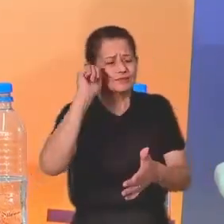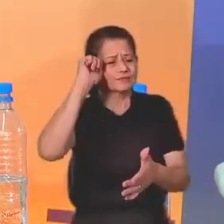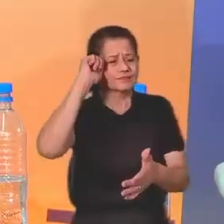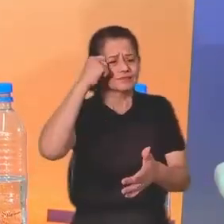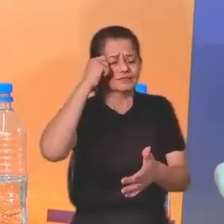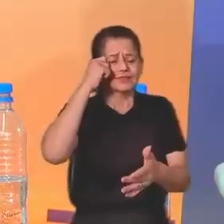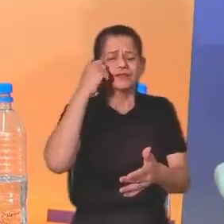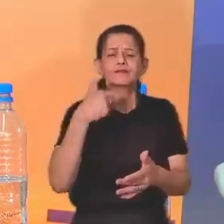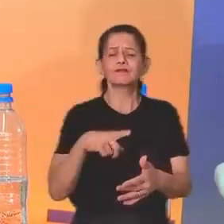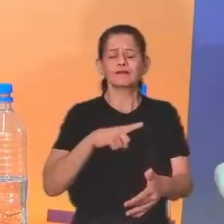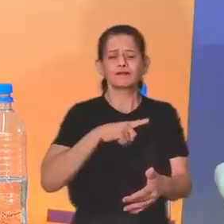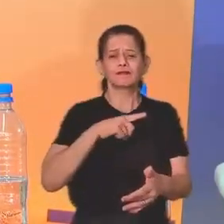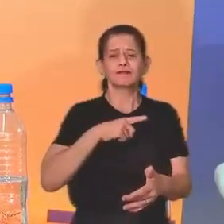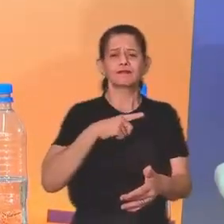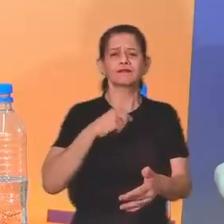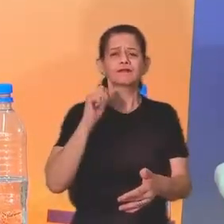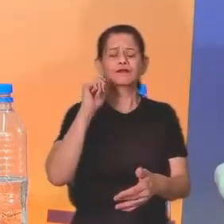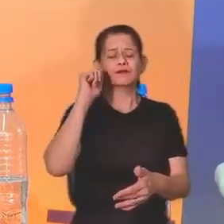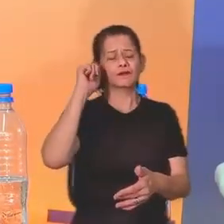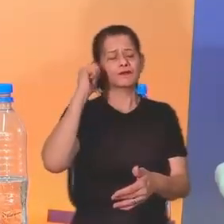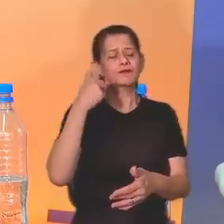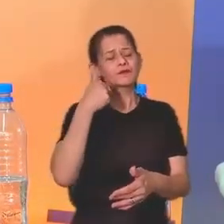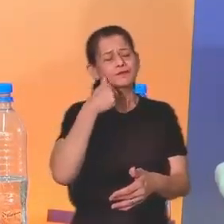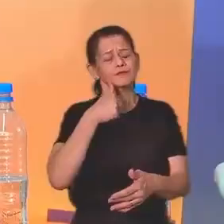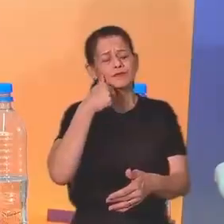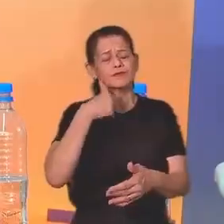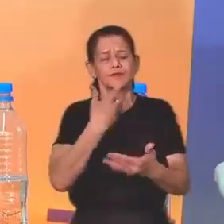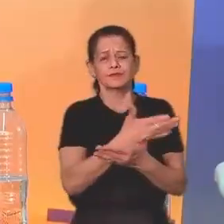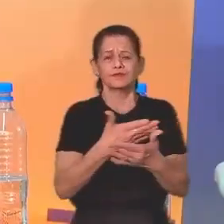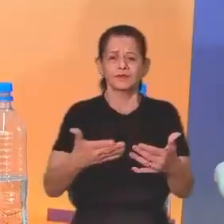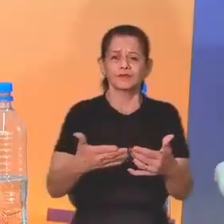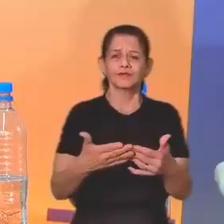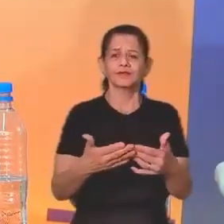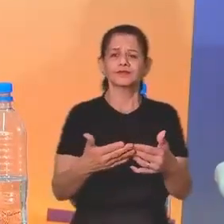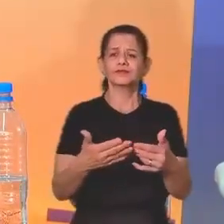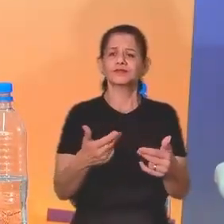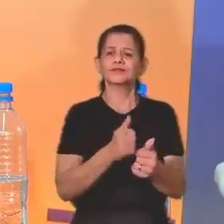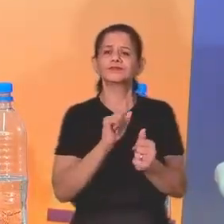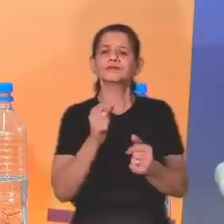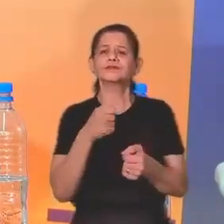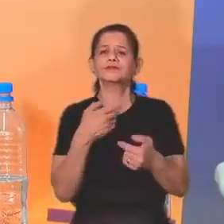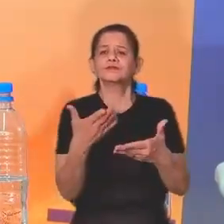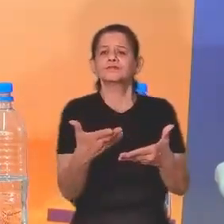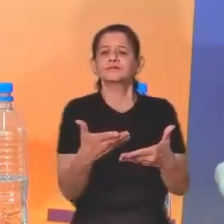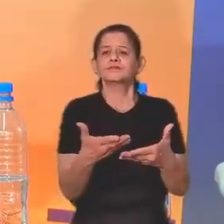tem mulheres, tem Yas, né, as mães de terreiro, temos